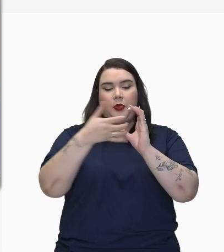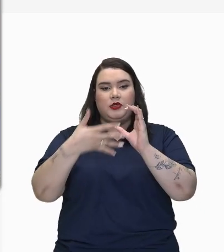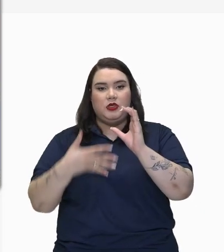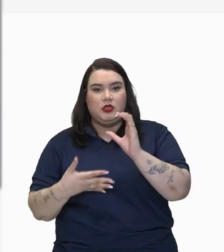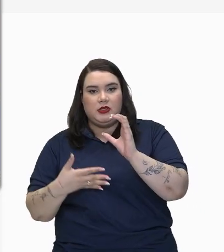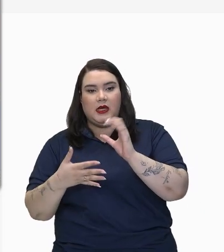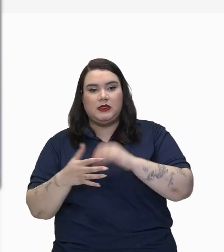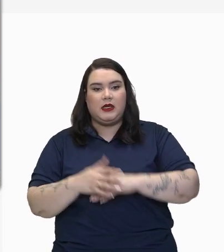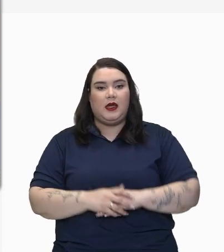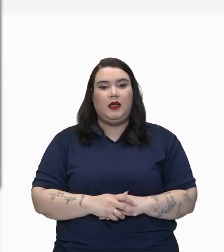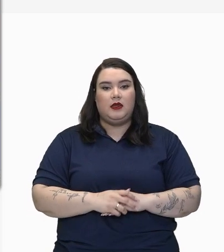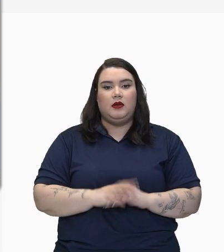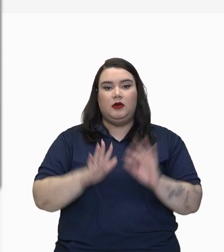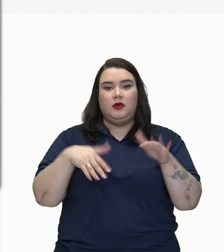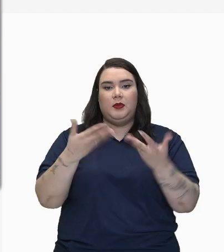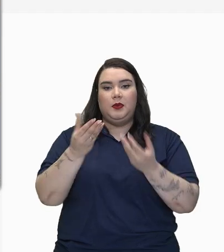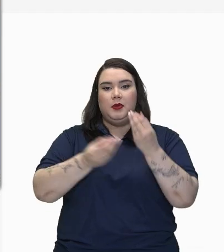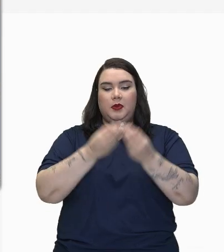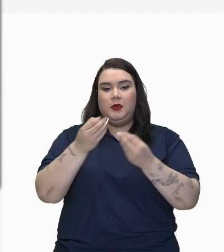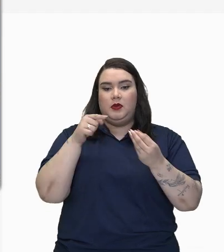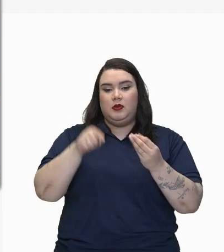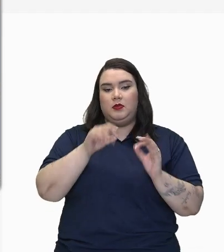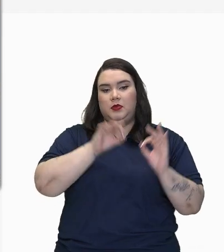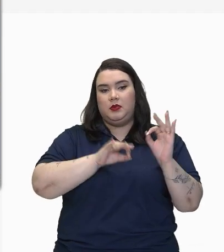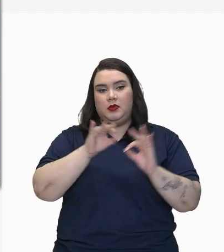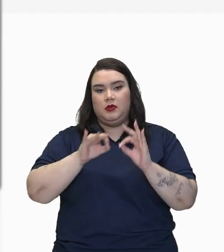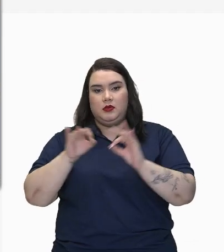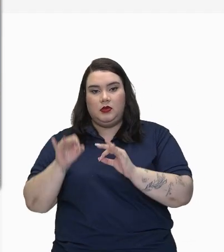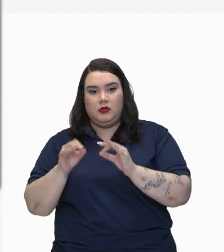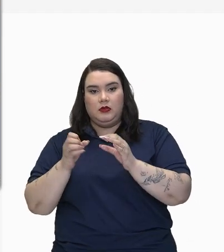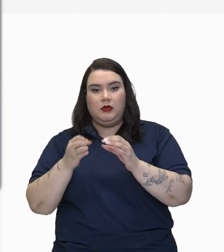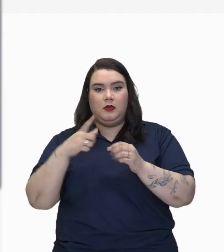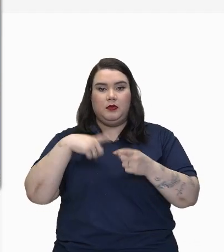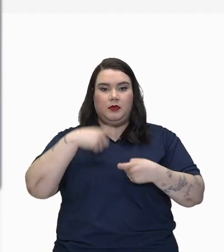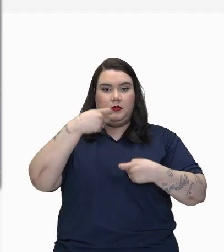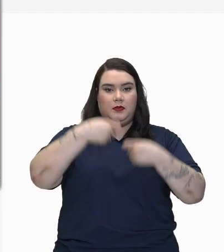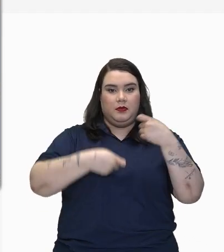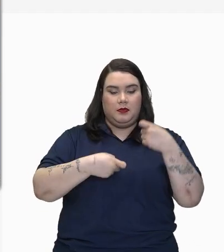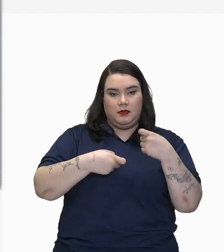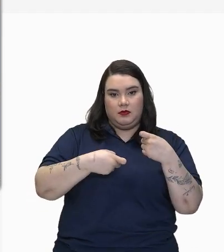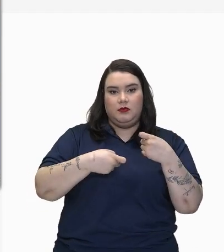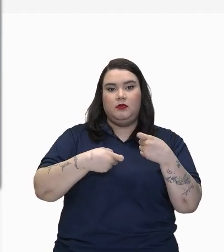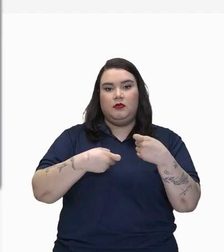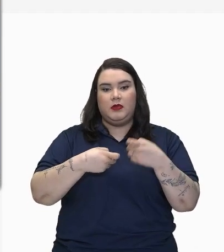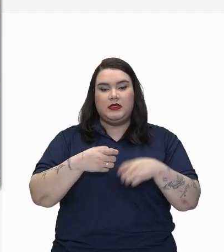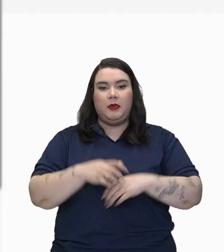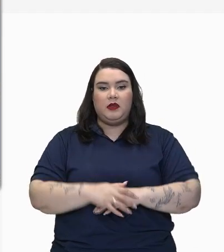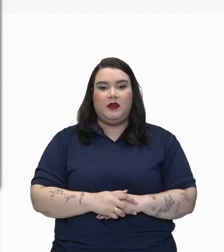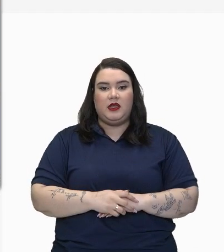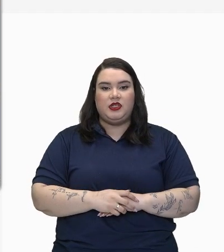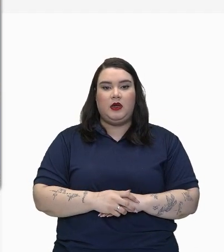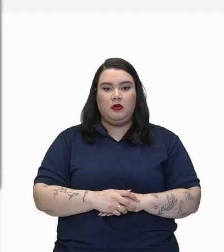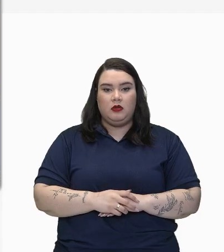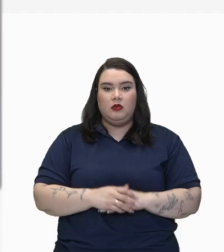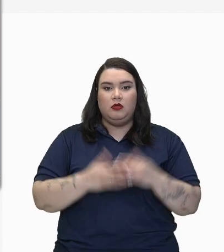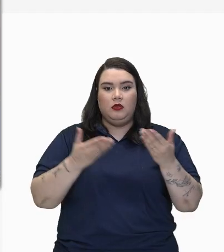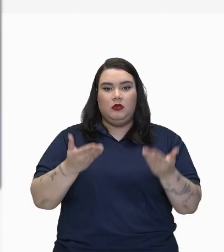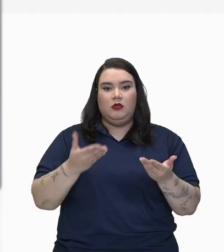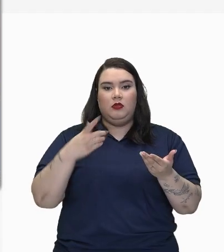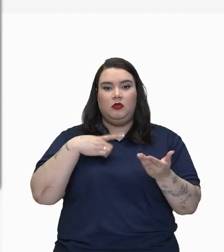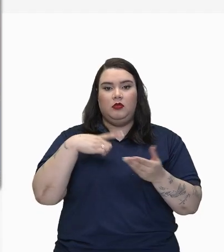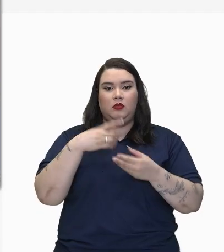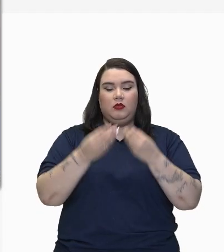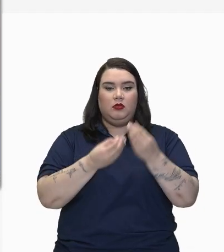características. Tá? Então, devido a esse processo de reprodução sexuada, mutações genéticas, ocorre essa variação também, como a